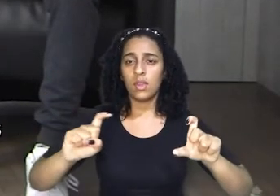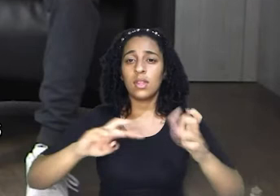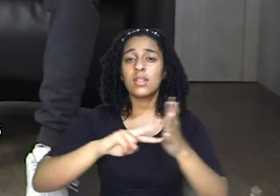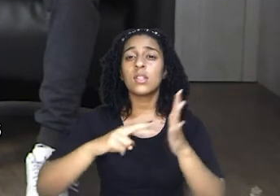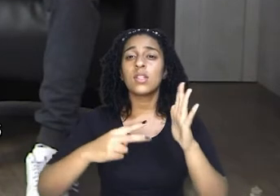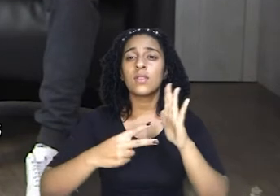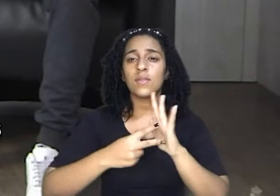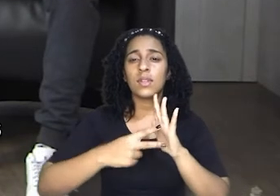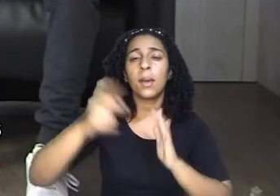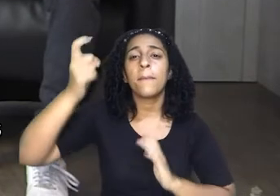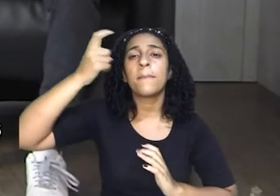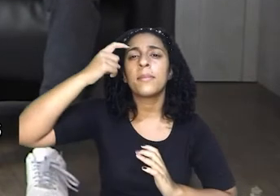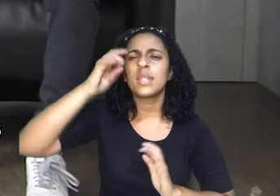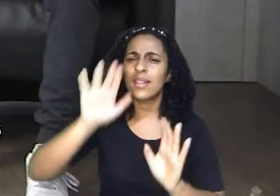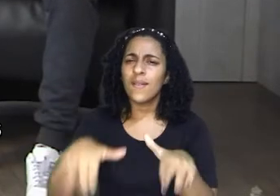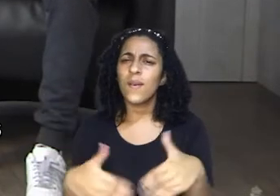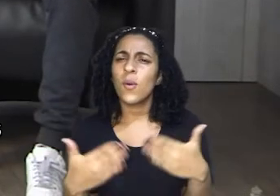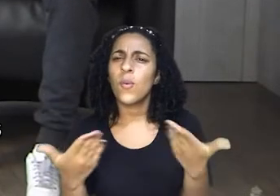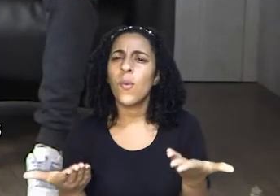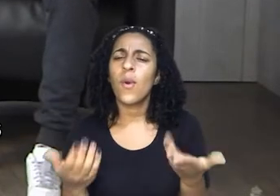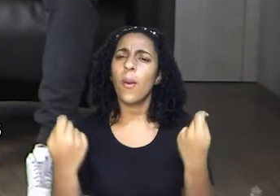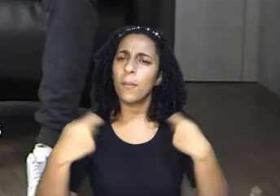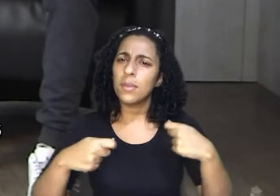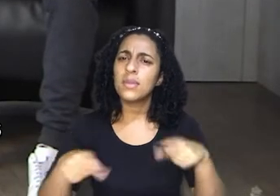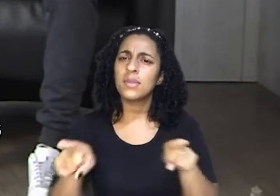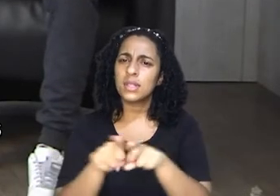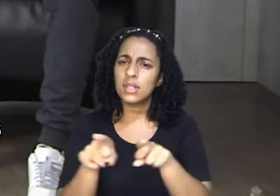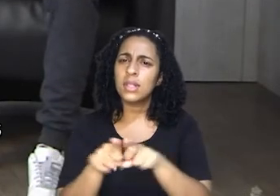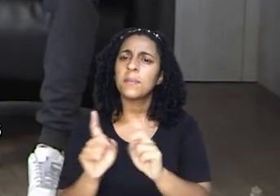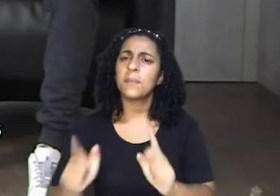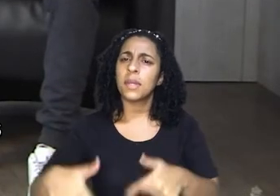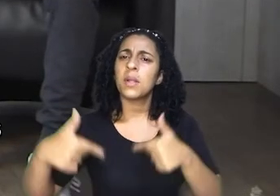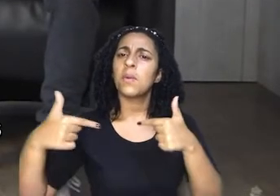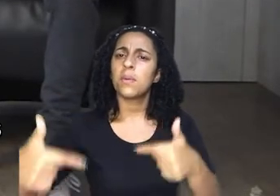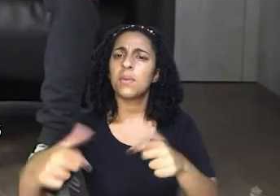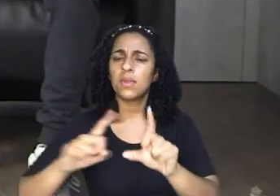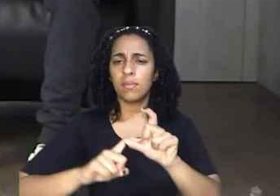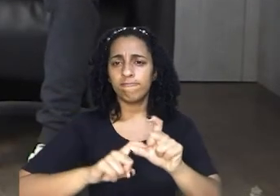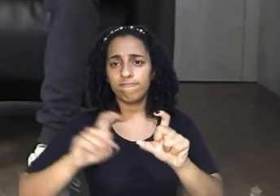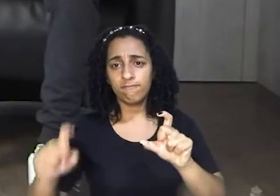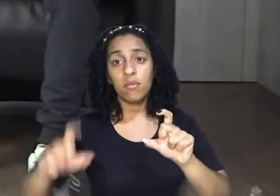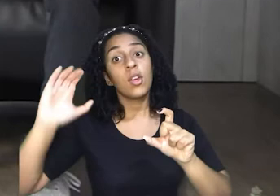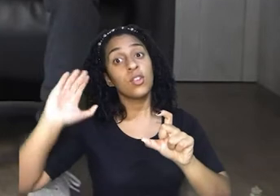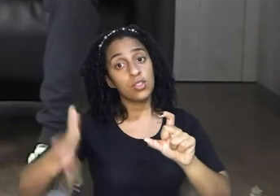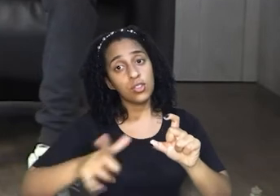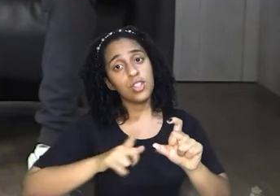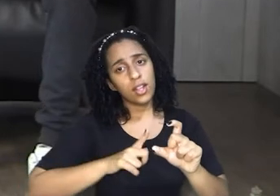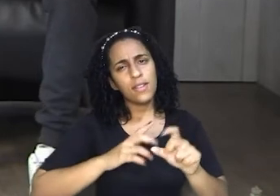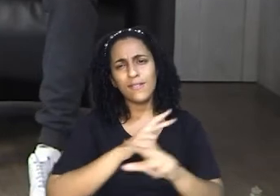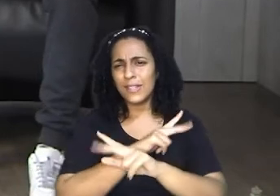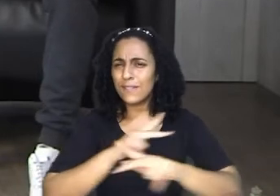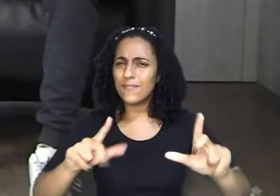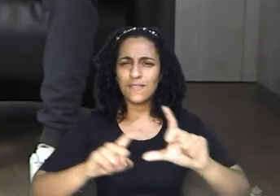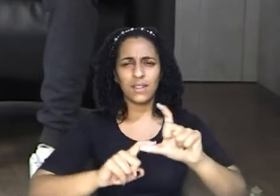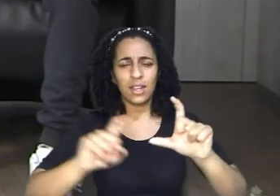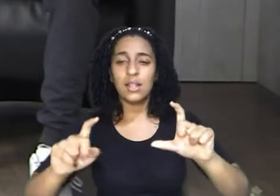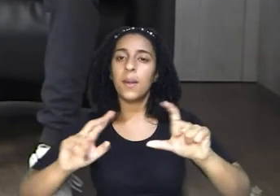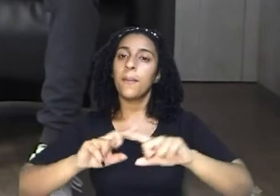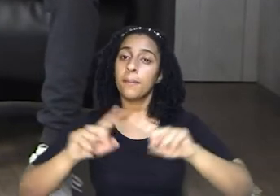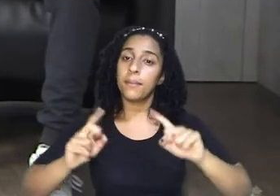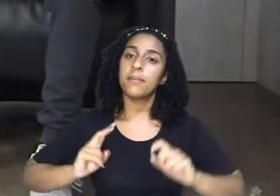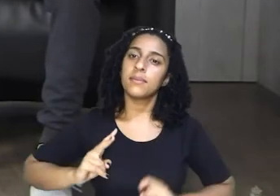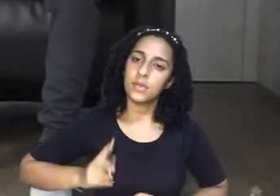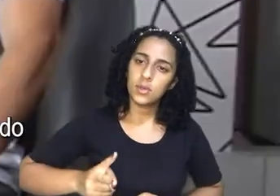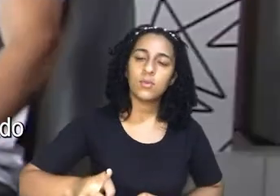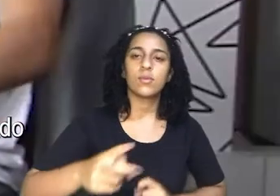pensar em quais outras independências a gente precisa continuar lutando por ela já tivemos muitas conquistas Mas